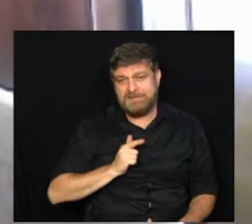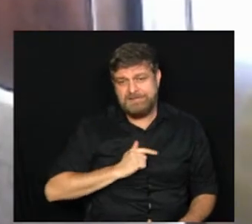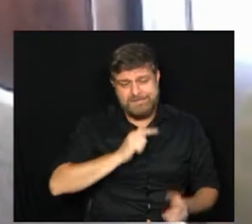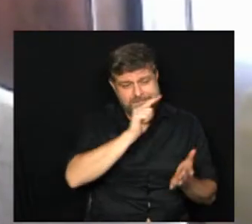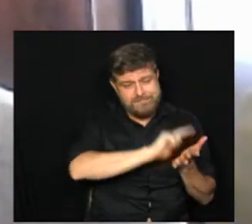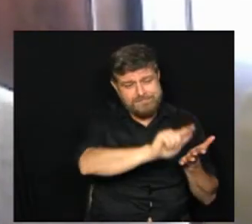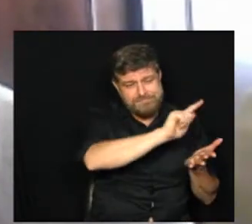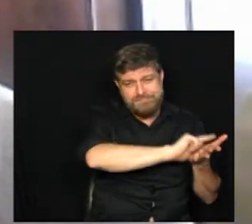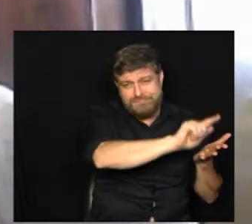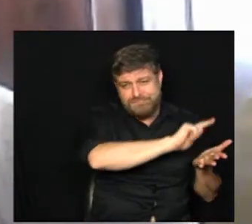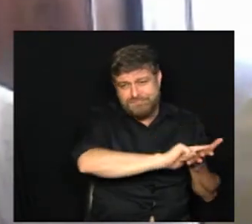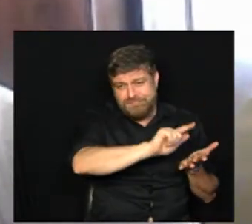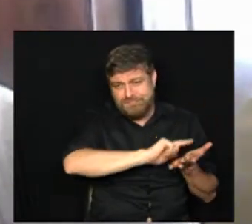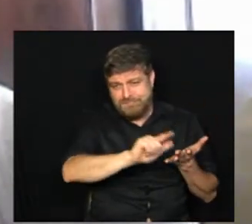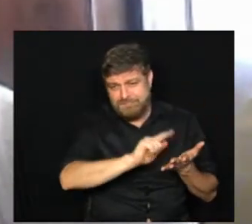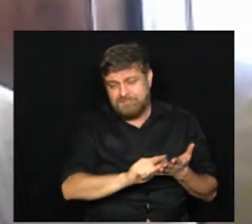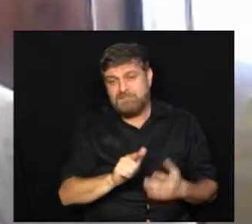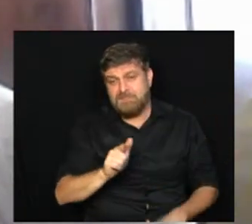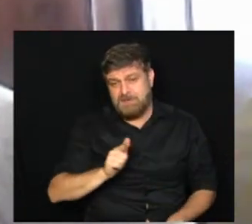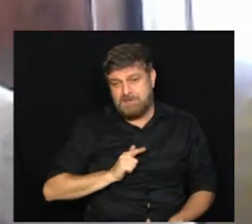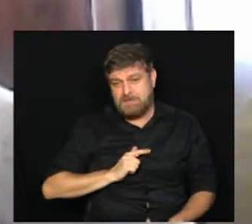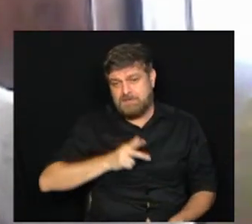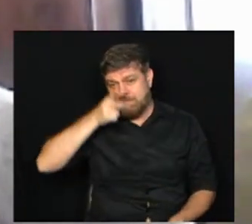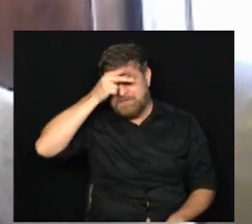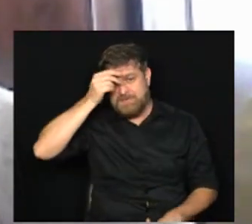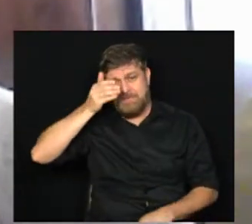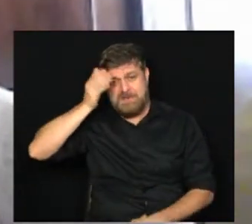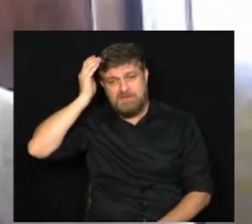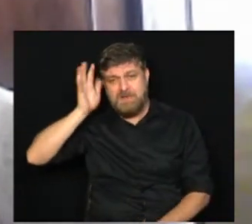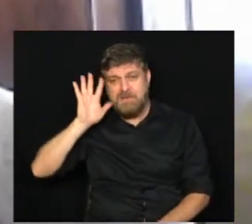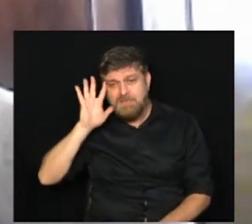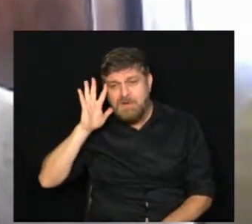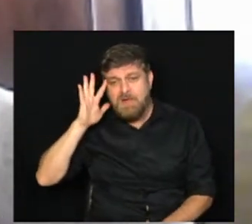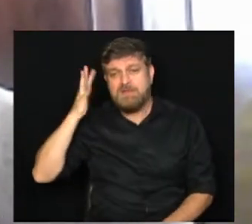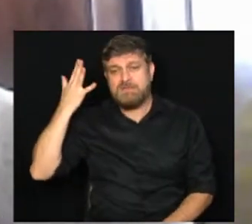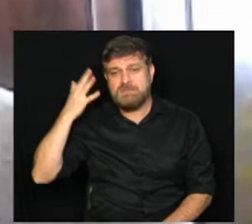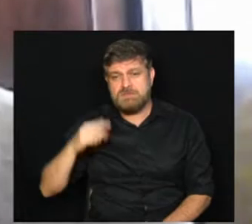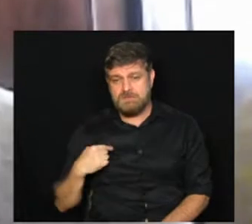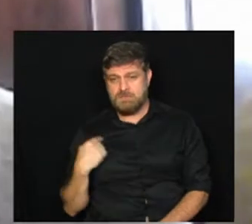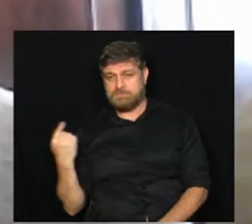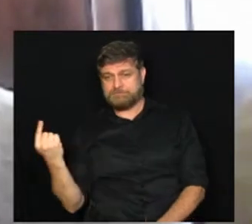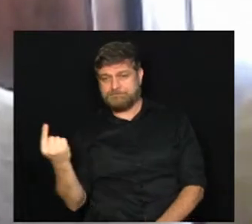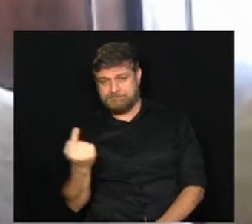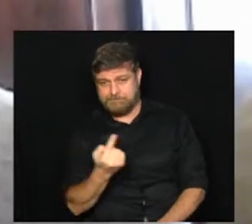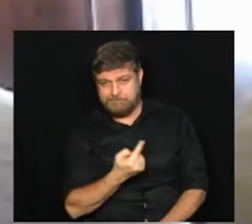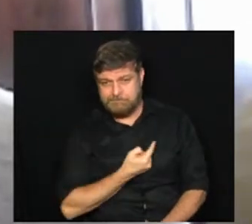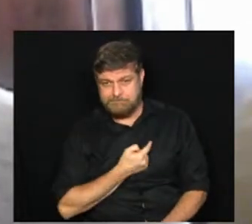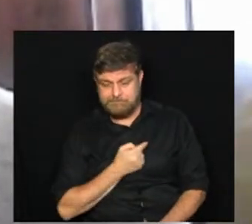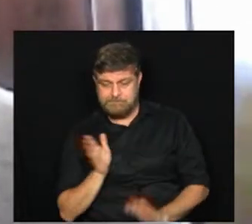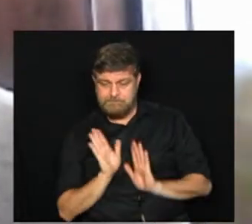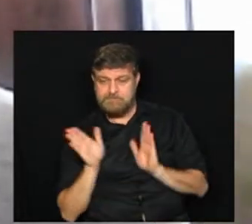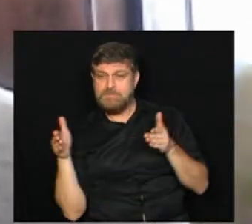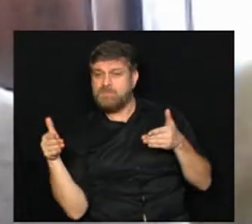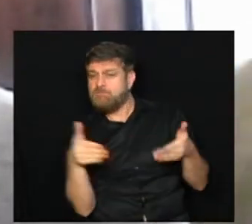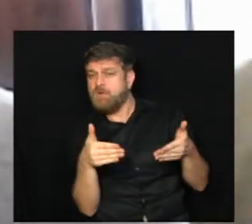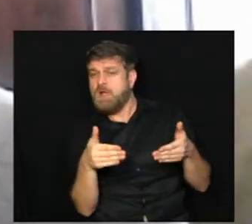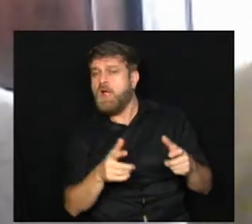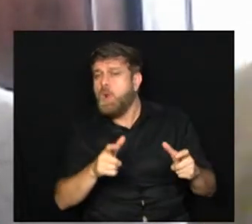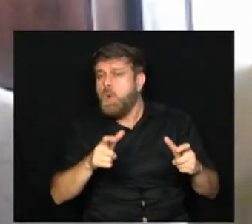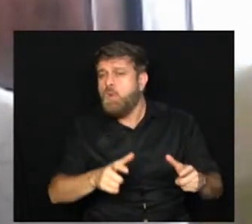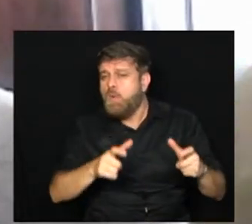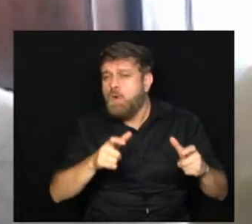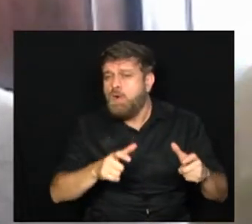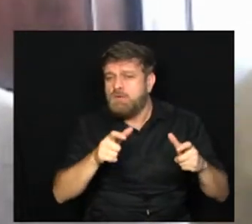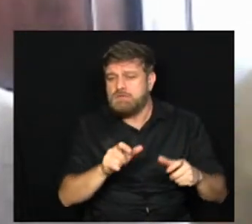descontaminação e tudo, o prefeito decidiu que a gente desenvolvesse, então, um projeto ali